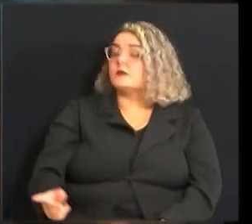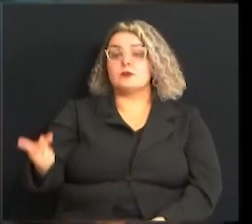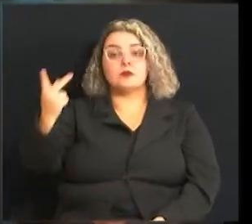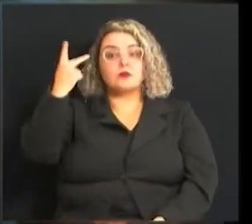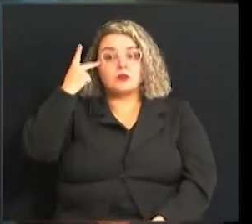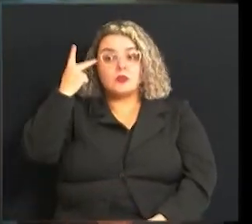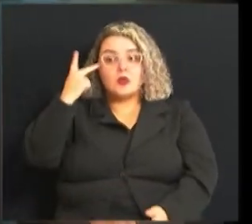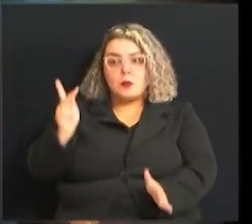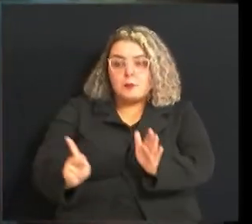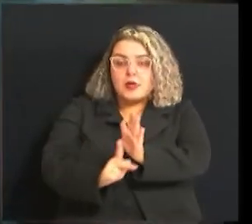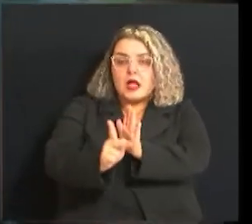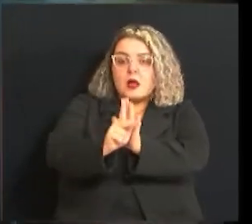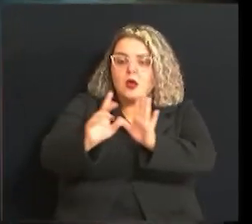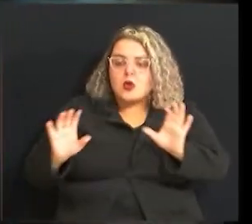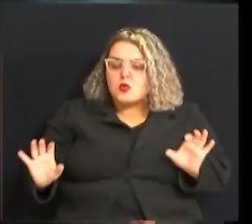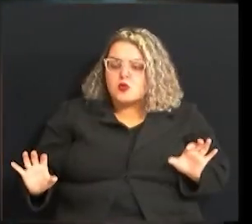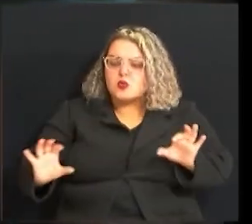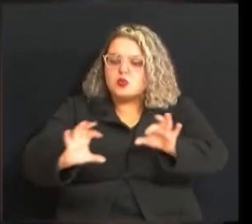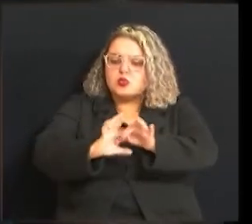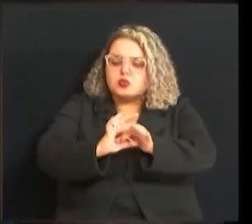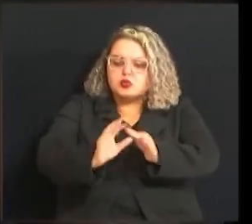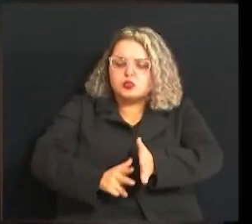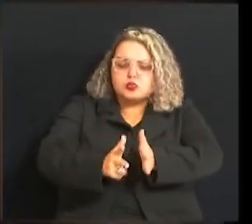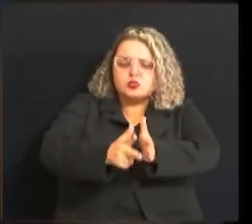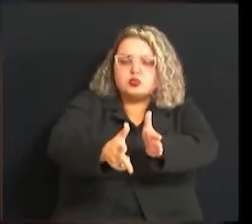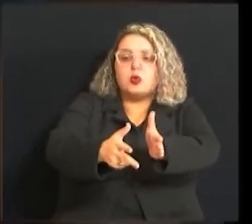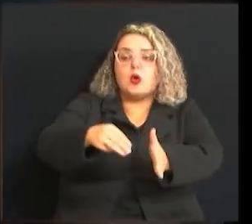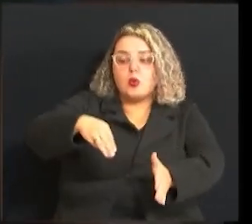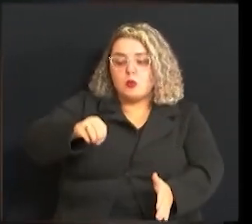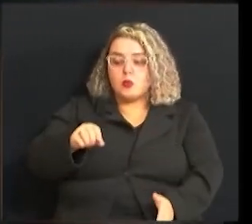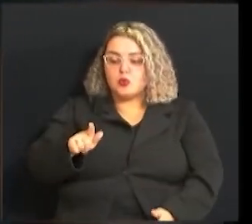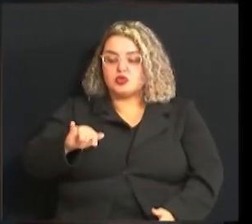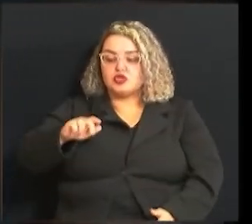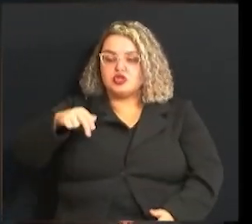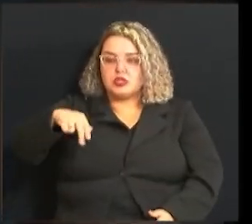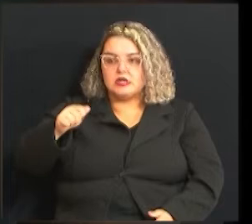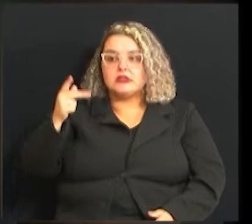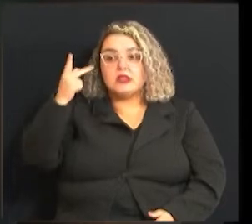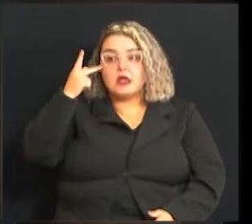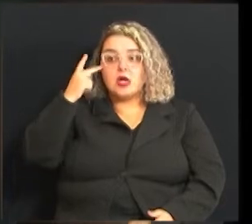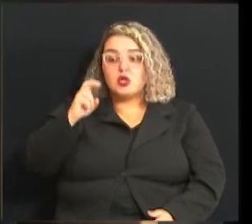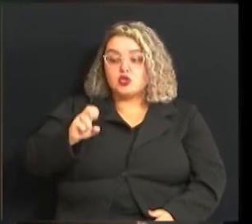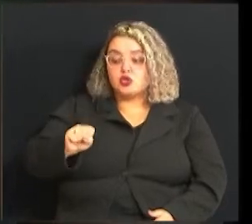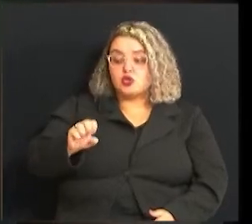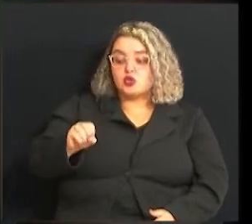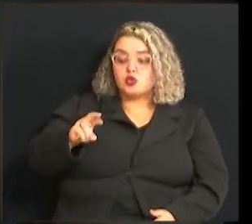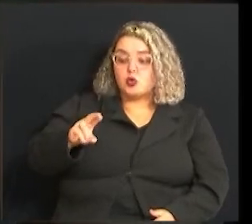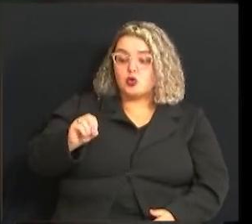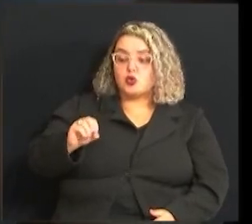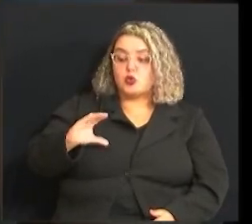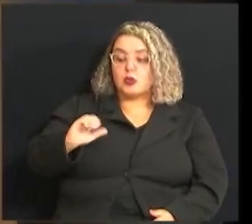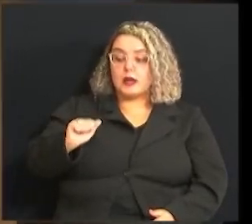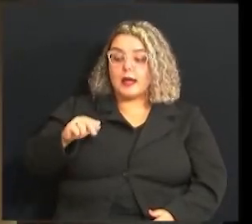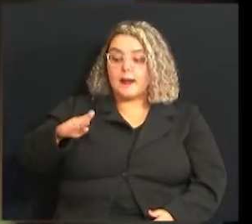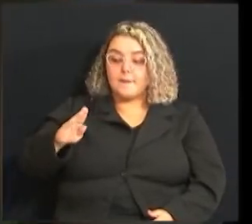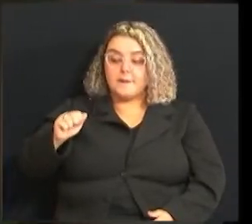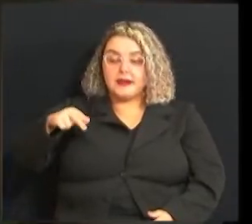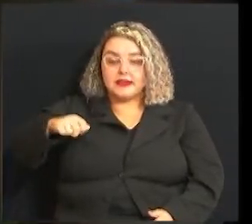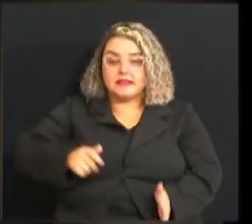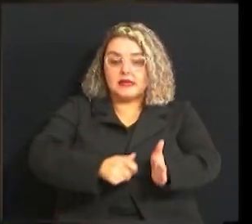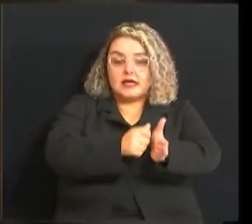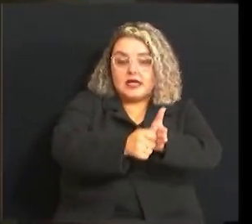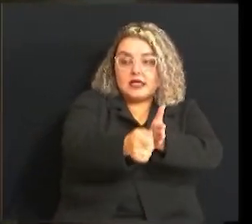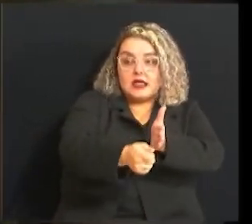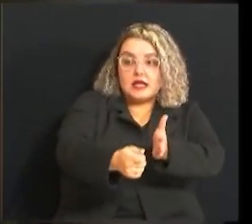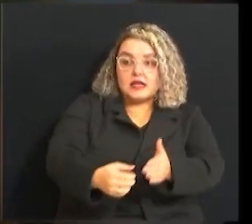São Paulo planejou a unificação de suas ferrovias. A Mogiana, a Paulista, a Sorocabana, a Araraquara, a